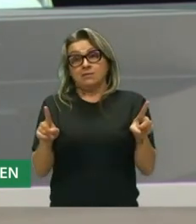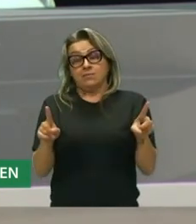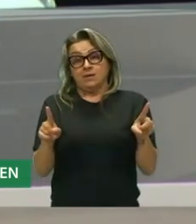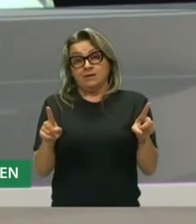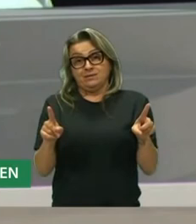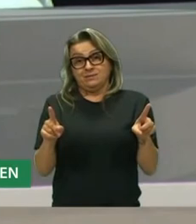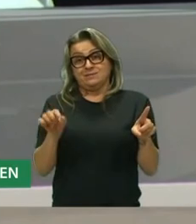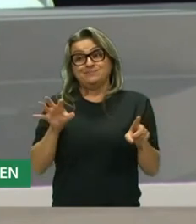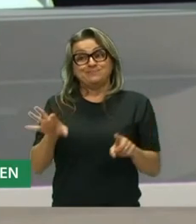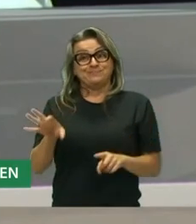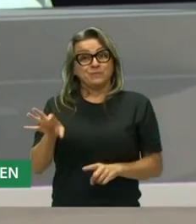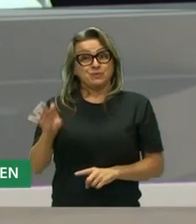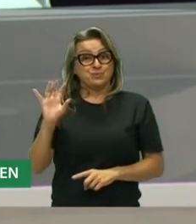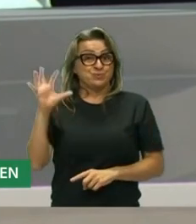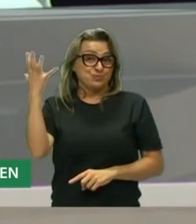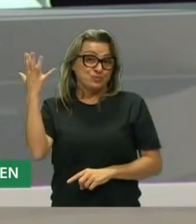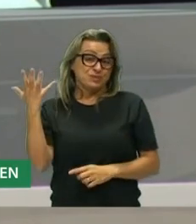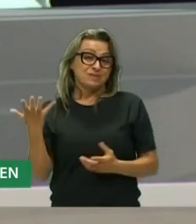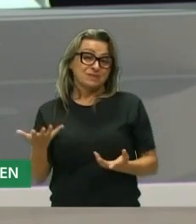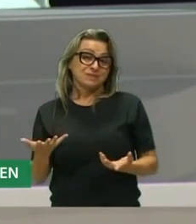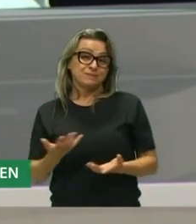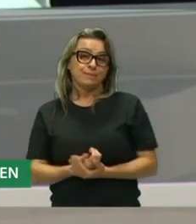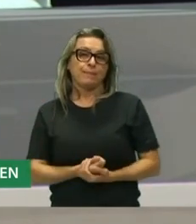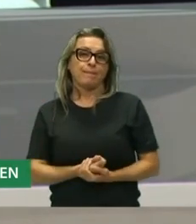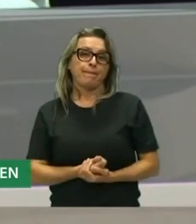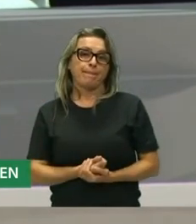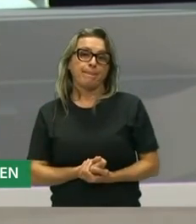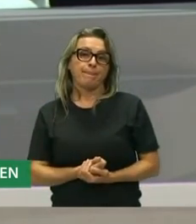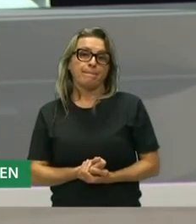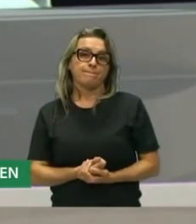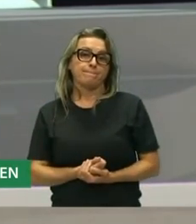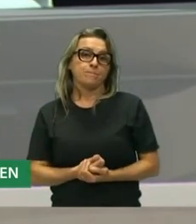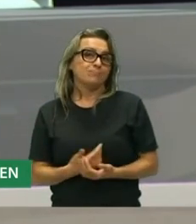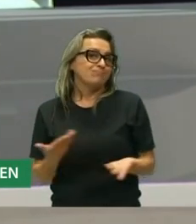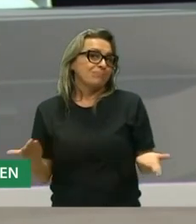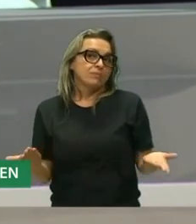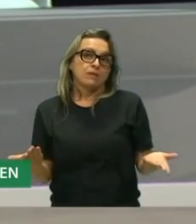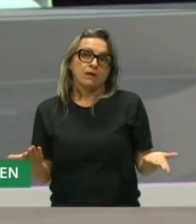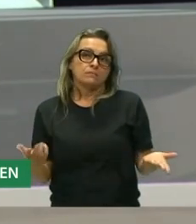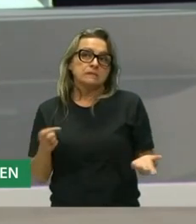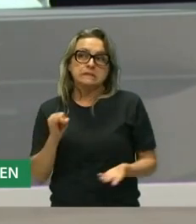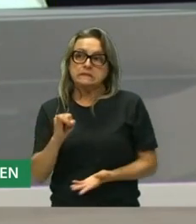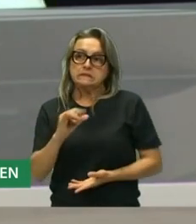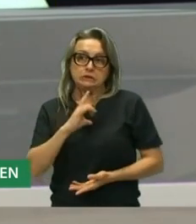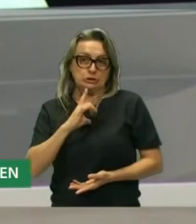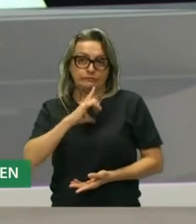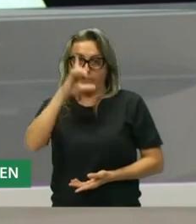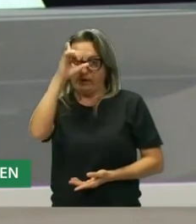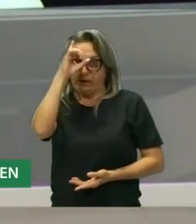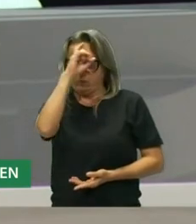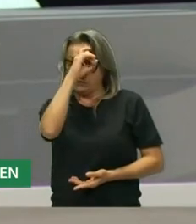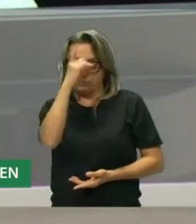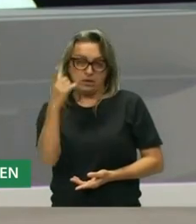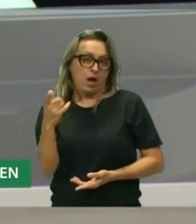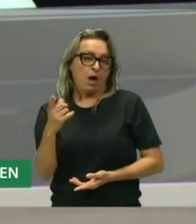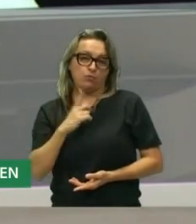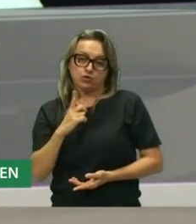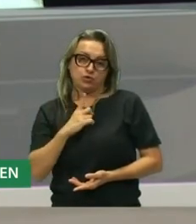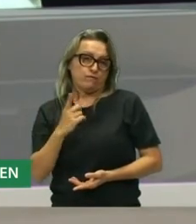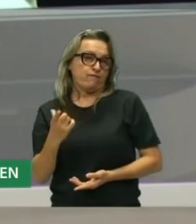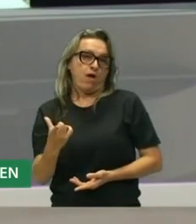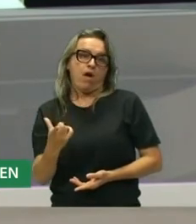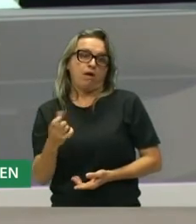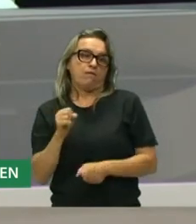ocorre independentemente, né, da disponibilidade do Marieta ter para atender ou não ter. O que eu gostaria de fazer uma